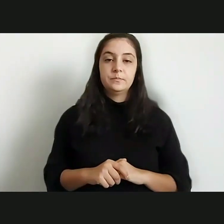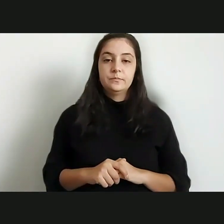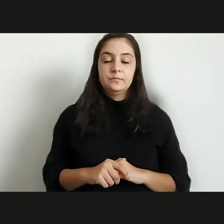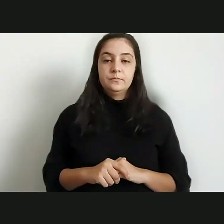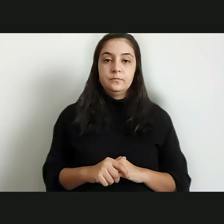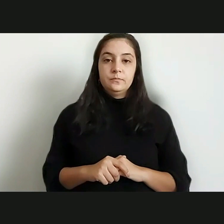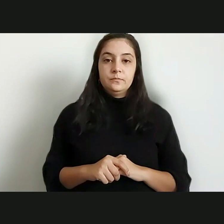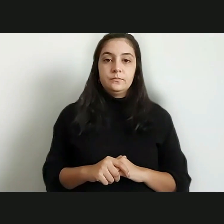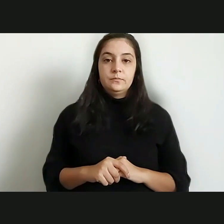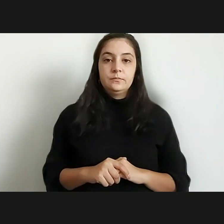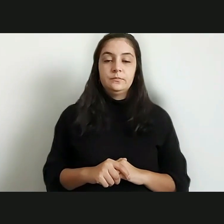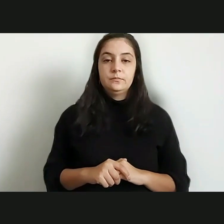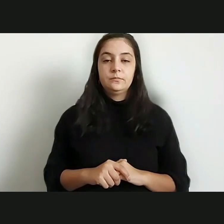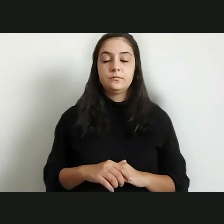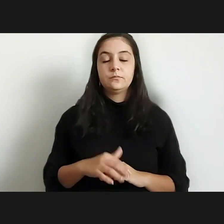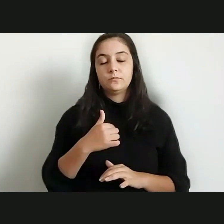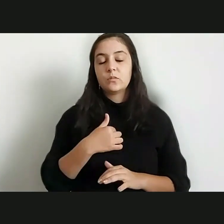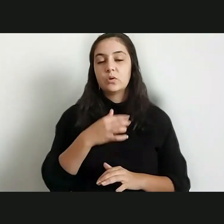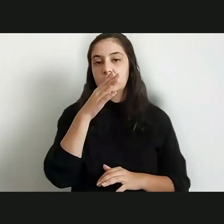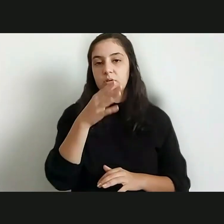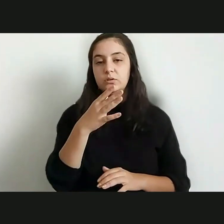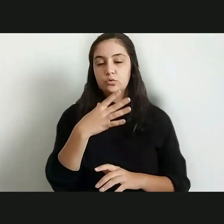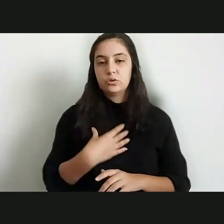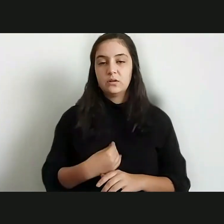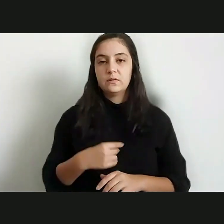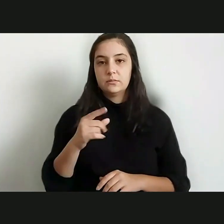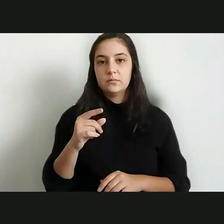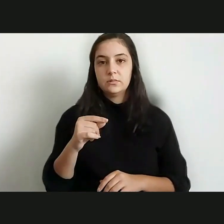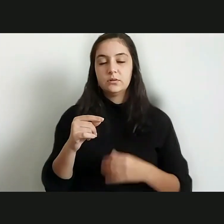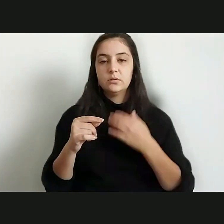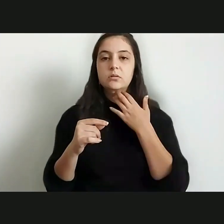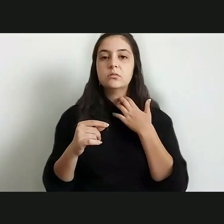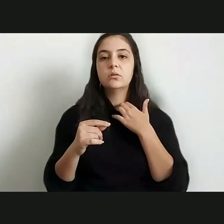E eu queria dizer também, portanto, ou seja, no fundo, como